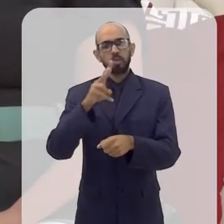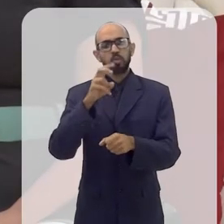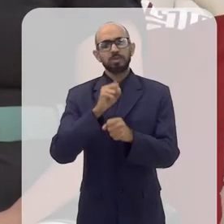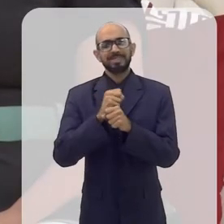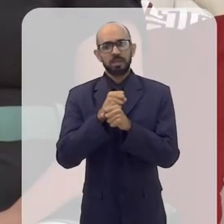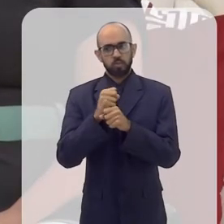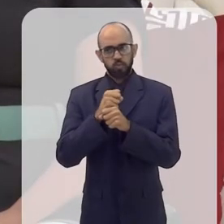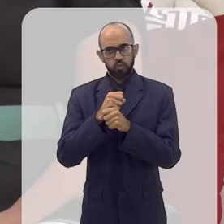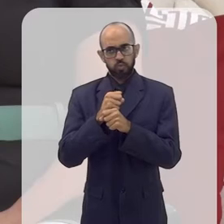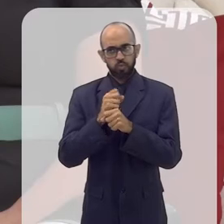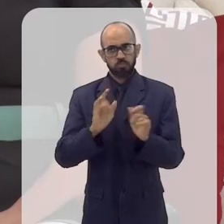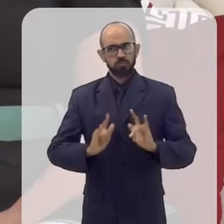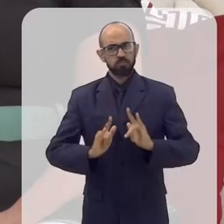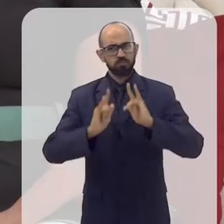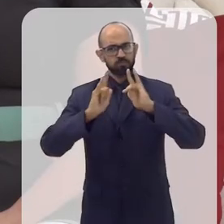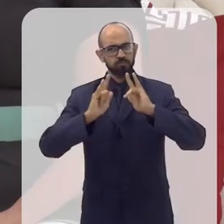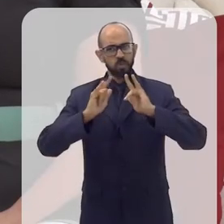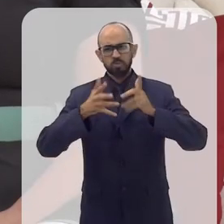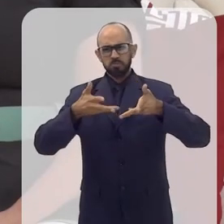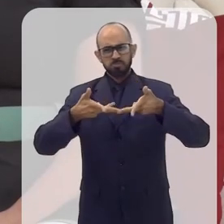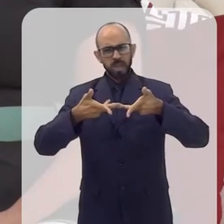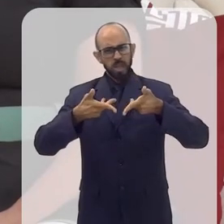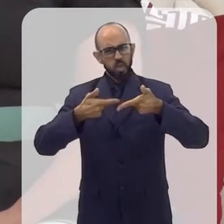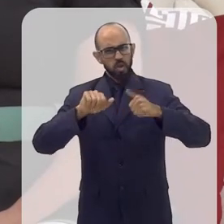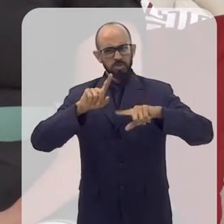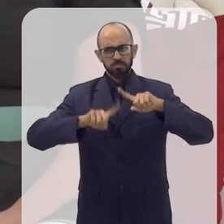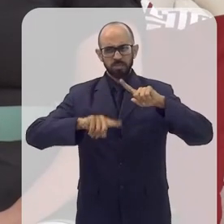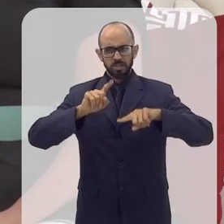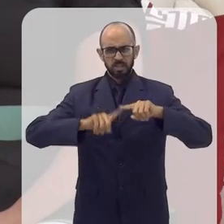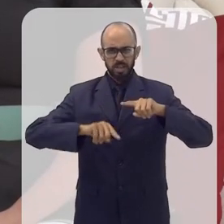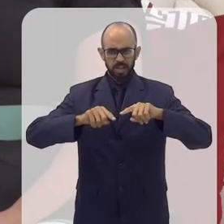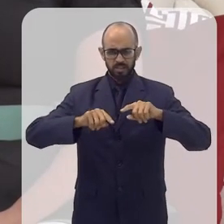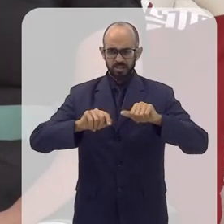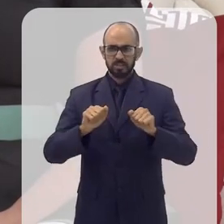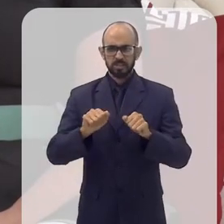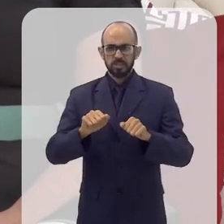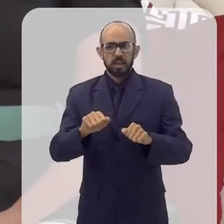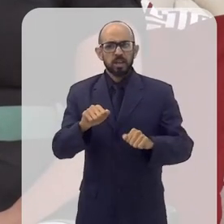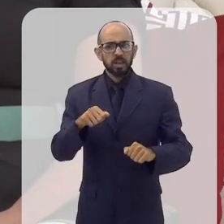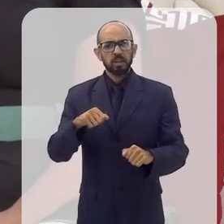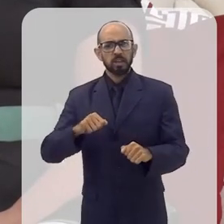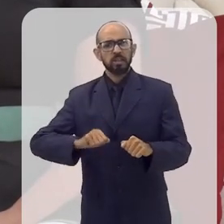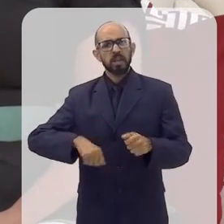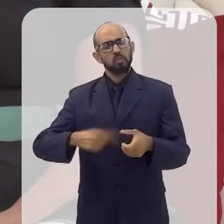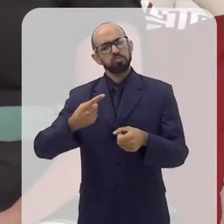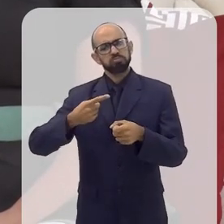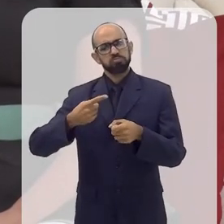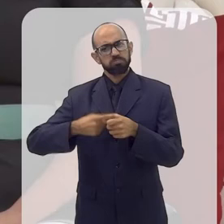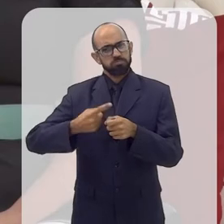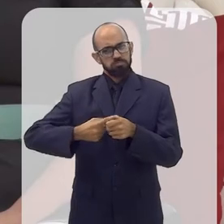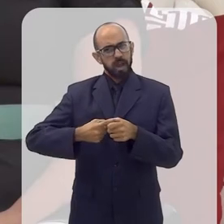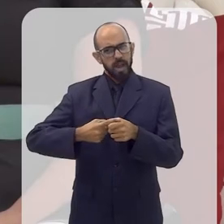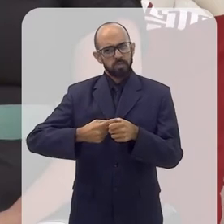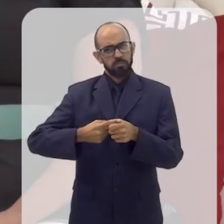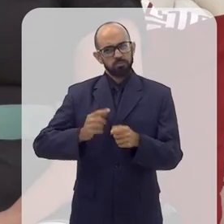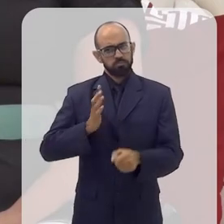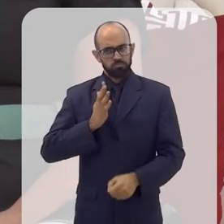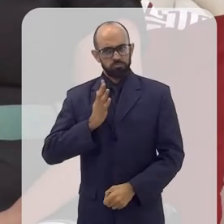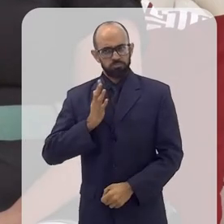construído em 2 anos. É um edifício que é feito com os melhores materiais, com um fundamento muito profundo, geralmente em áreas